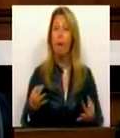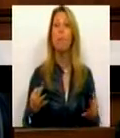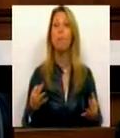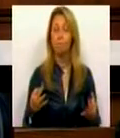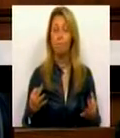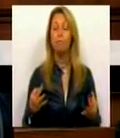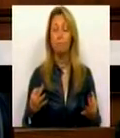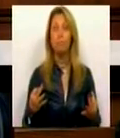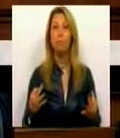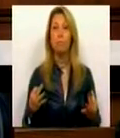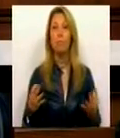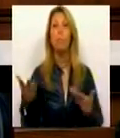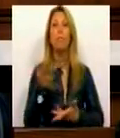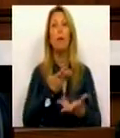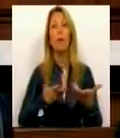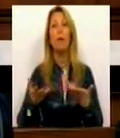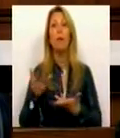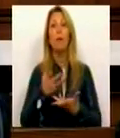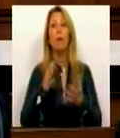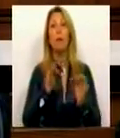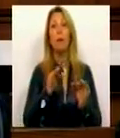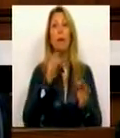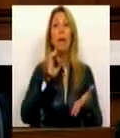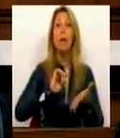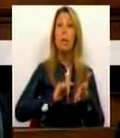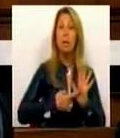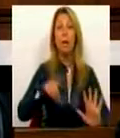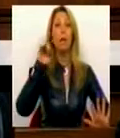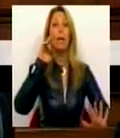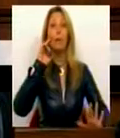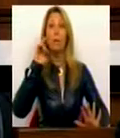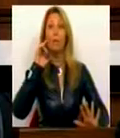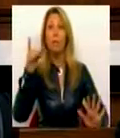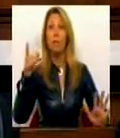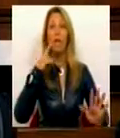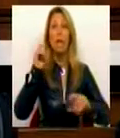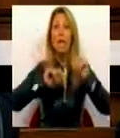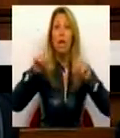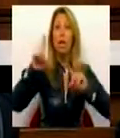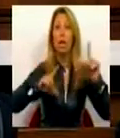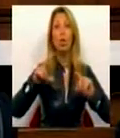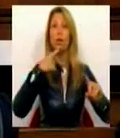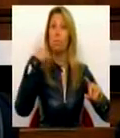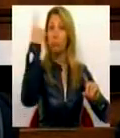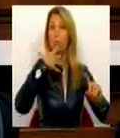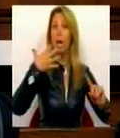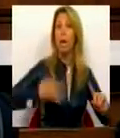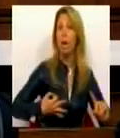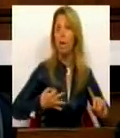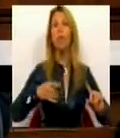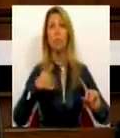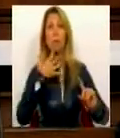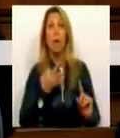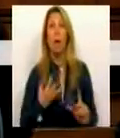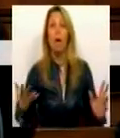esta necessidade de definir indicadores credíveis, plausíveis, que no fundo defendam o interesse nacional